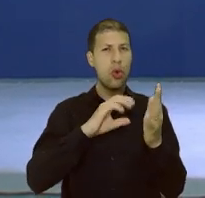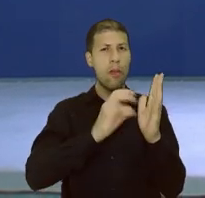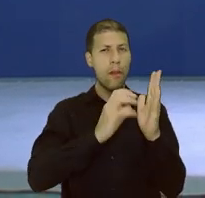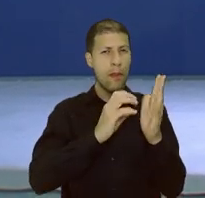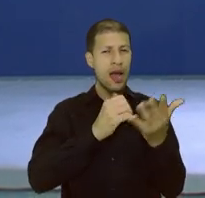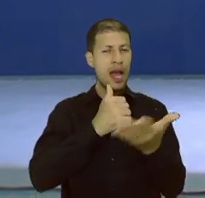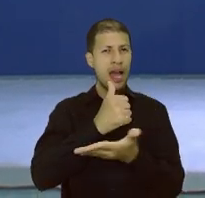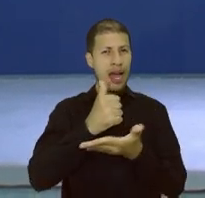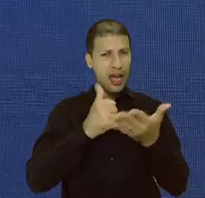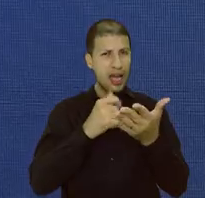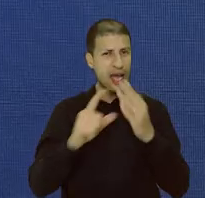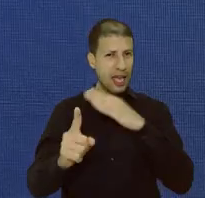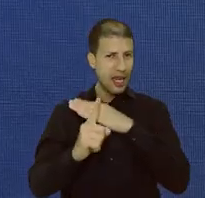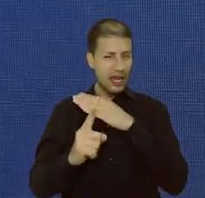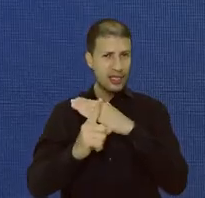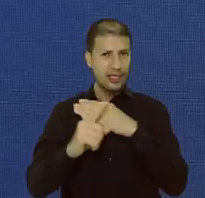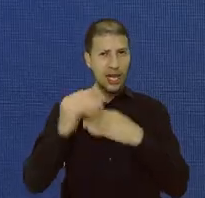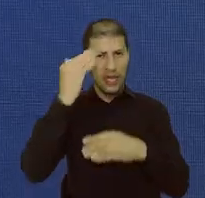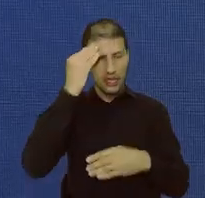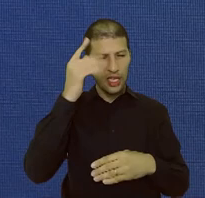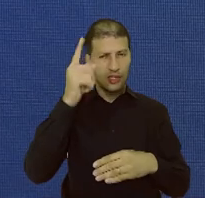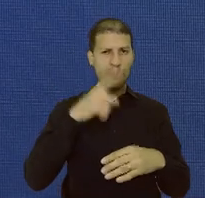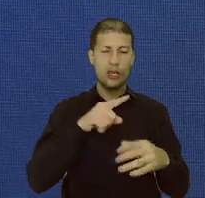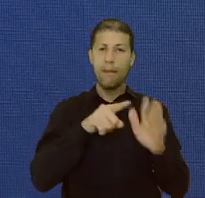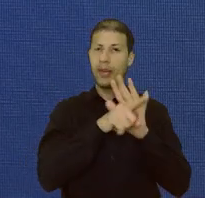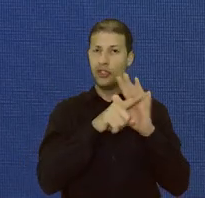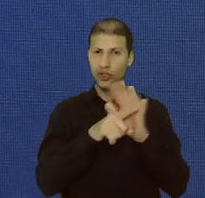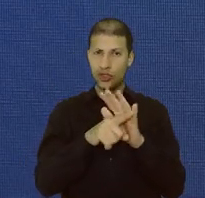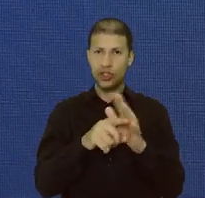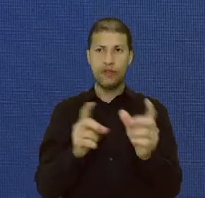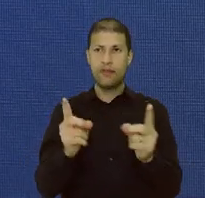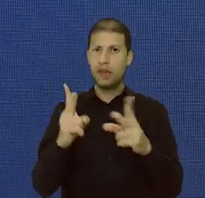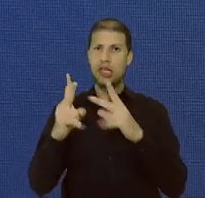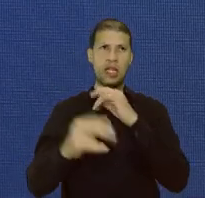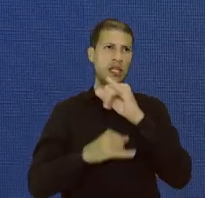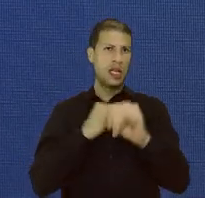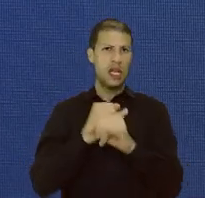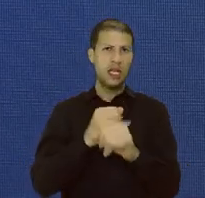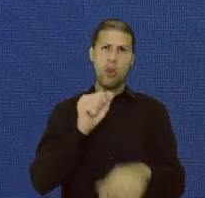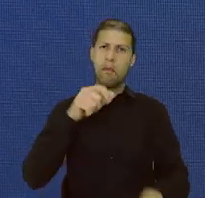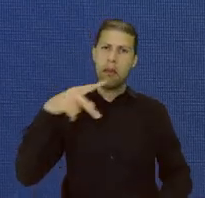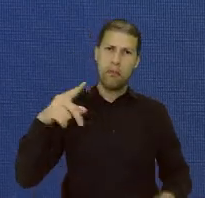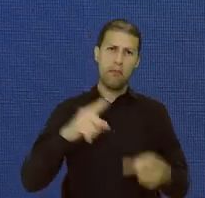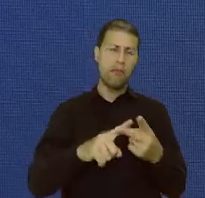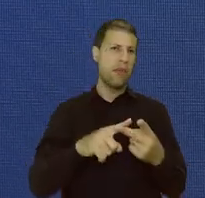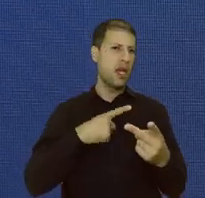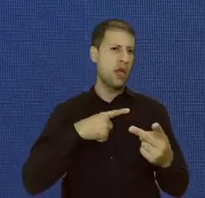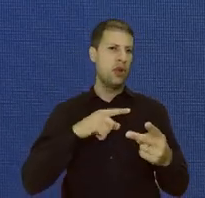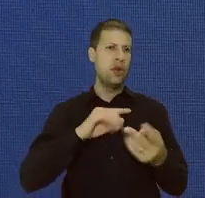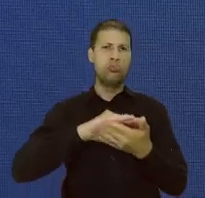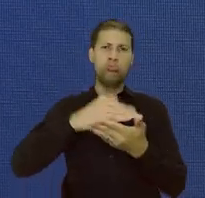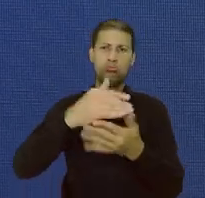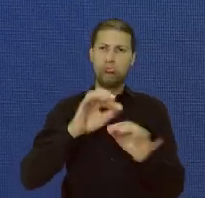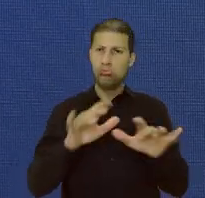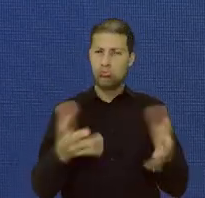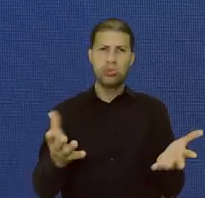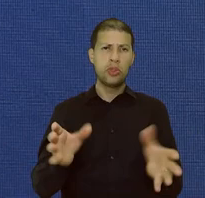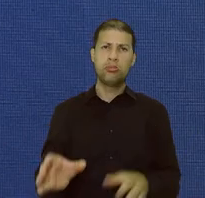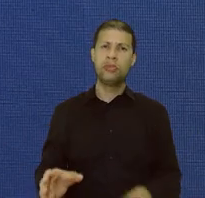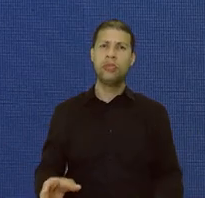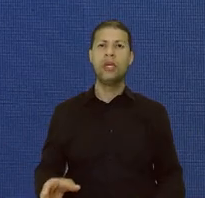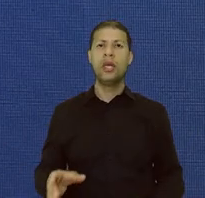ela entende como você navega o seu e você vende online seja no aplicativo seja no desktop como você tá engajando e